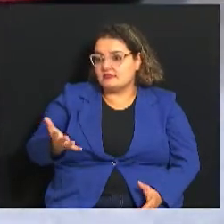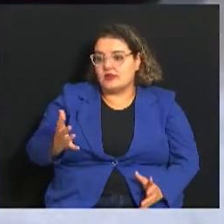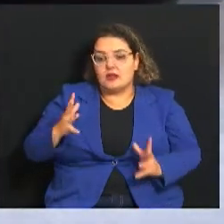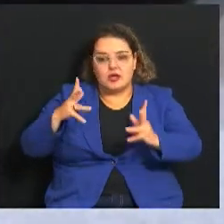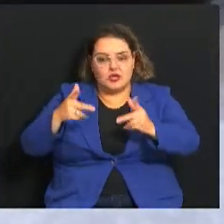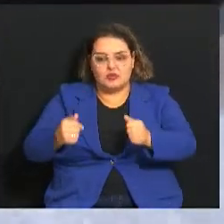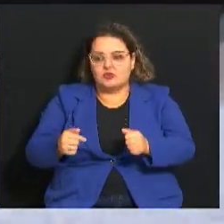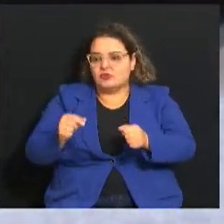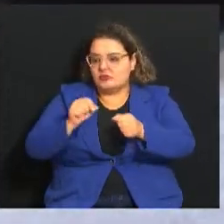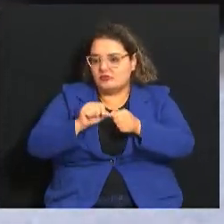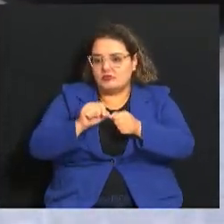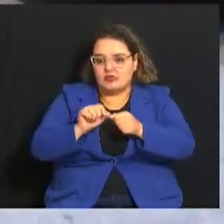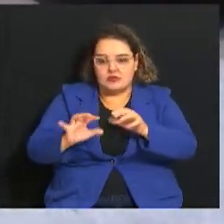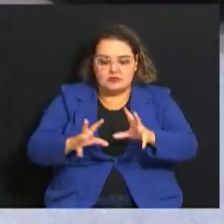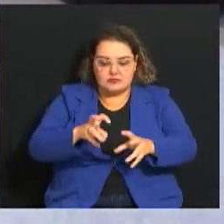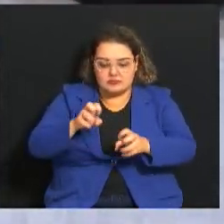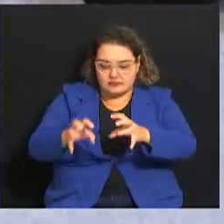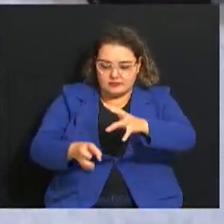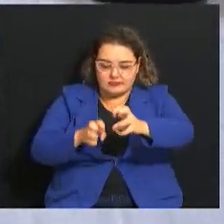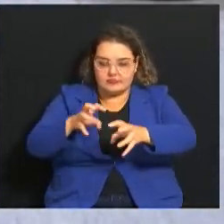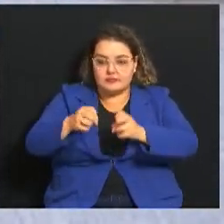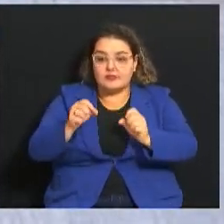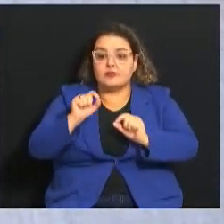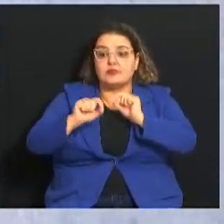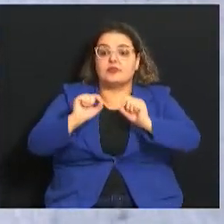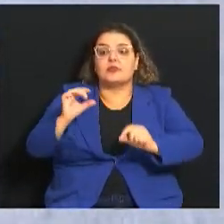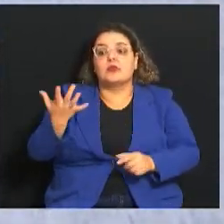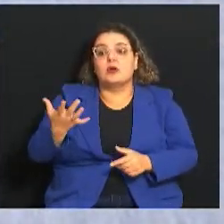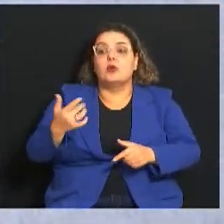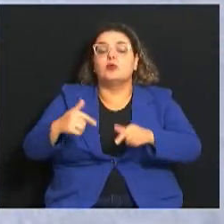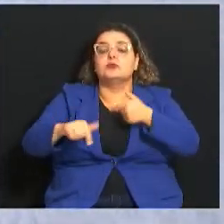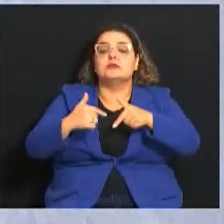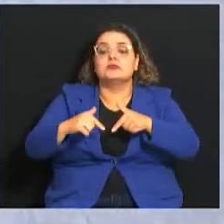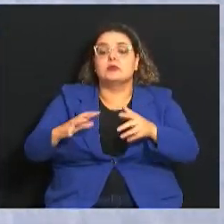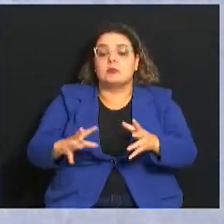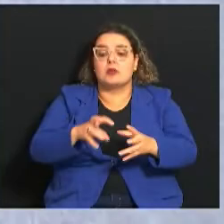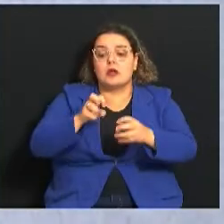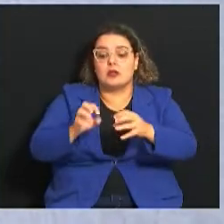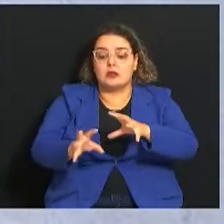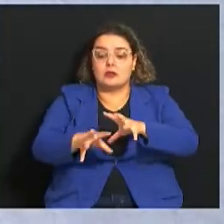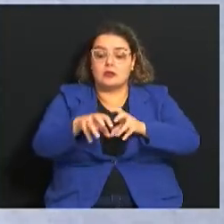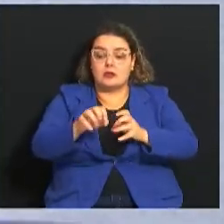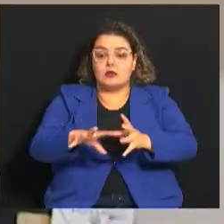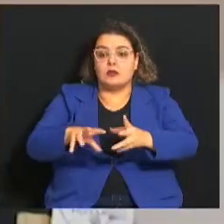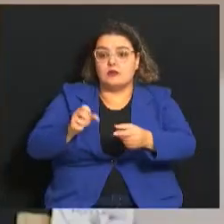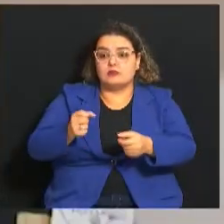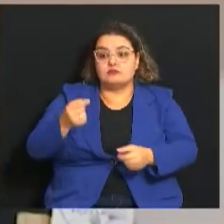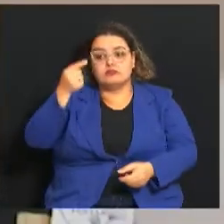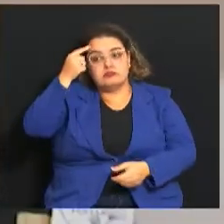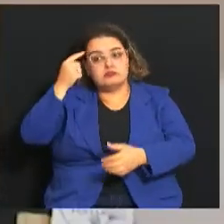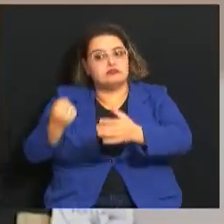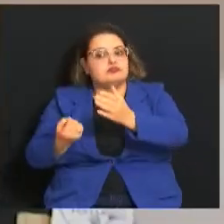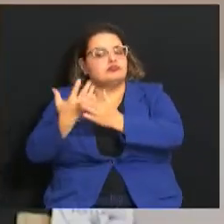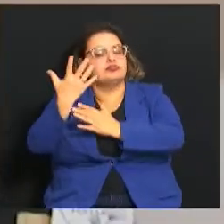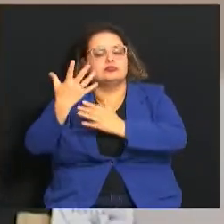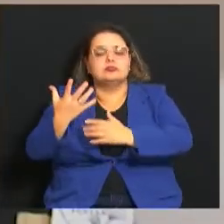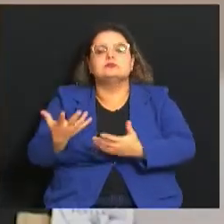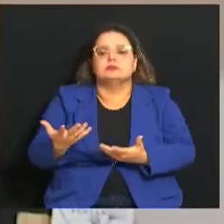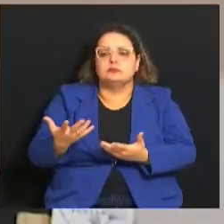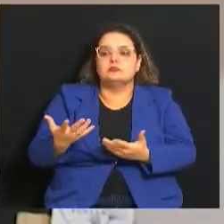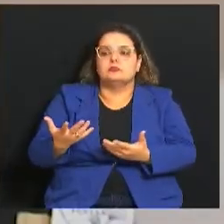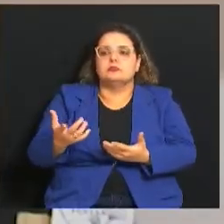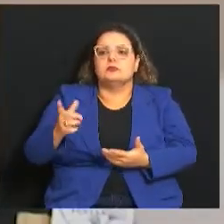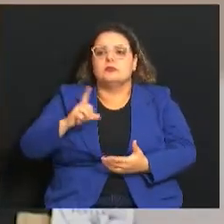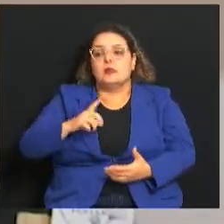né? Tudo feito à mão. Então, o que acontece? O trabalho manual, ele vai a energia da pessoa que cria, ele também tem um lado